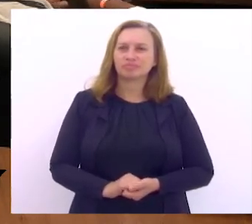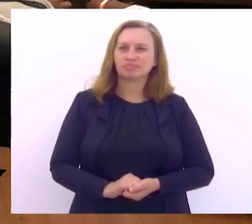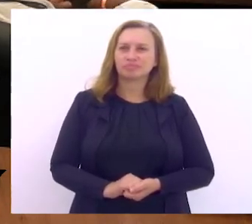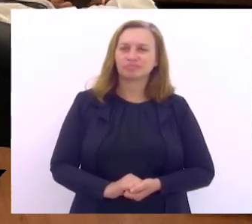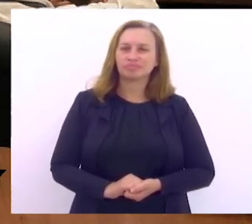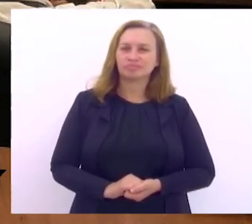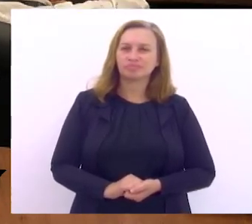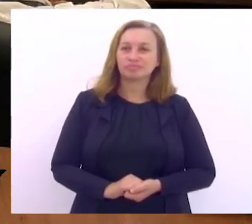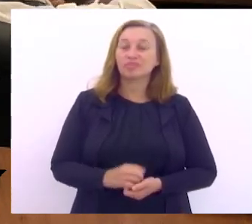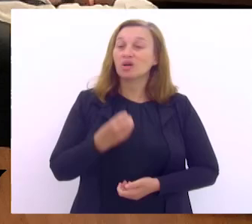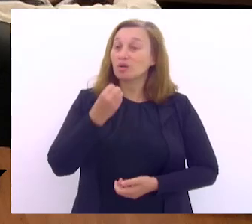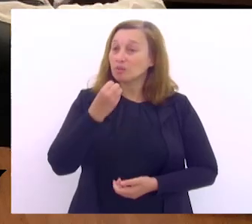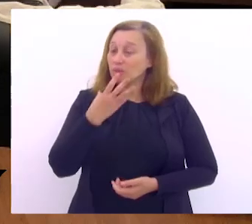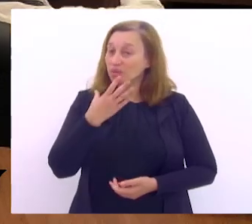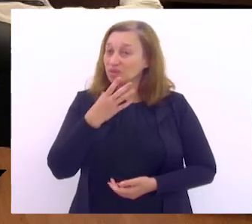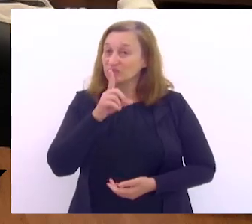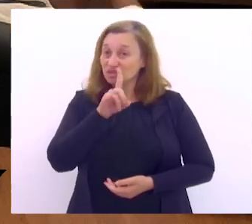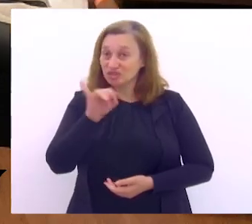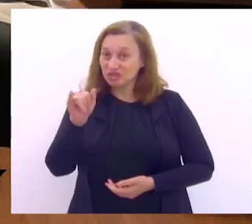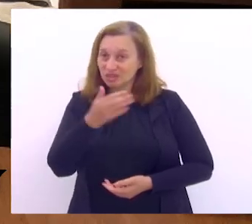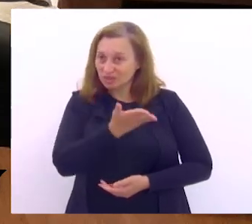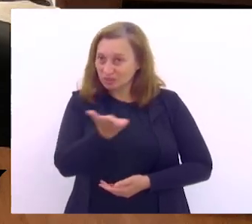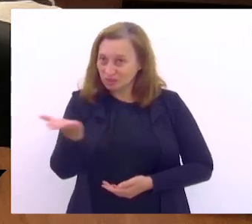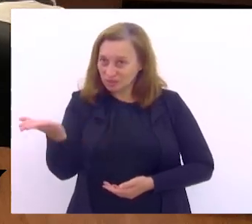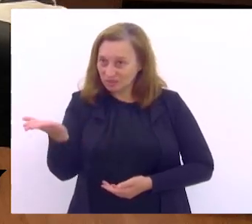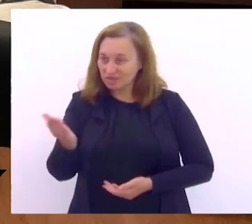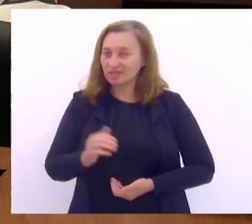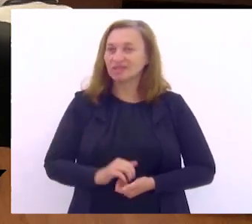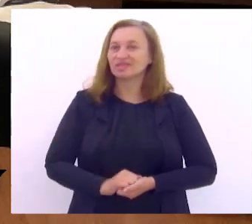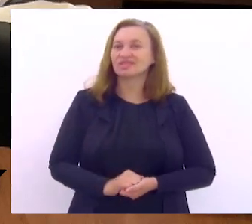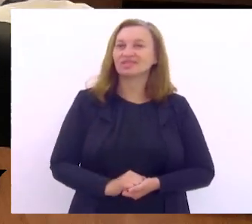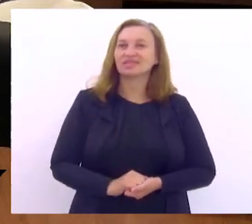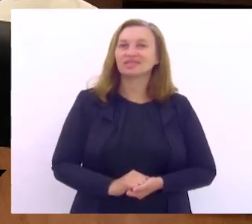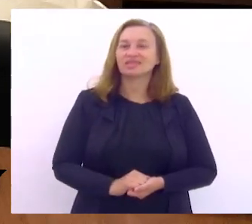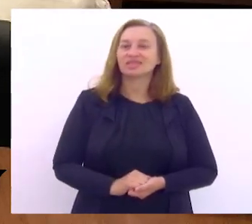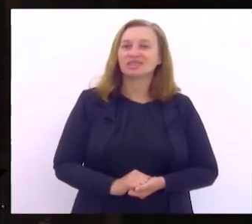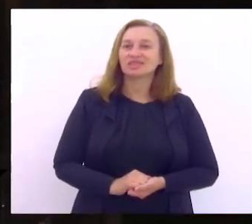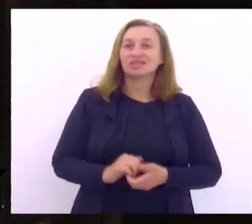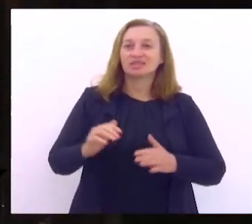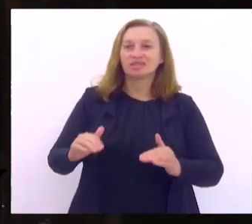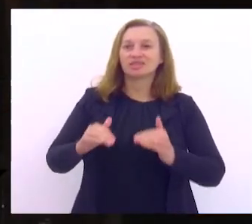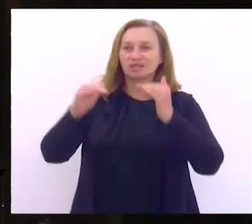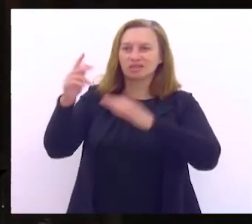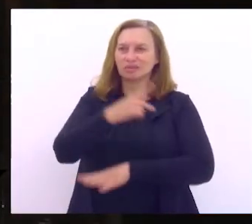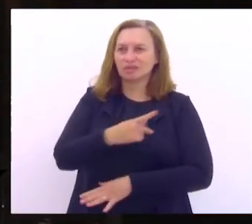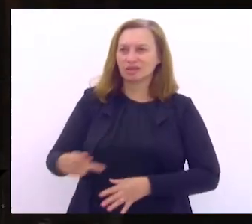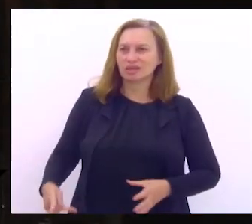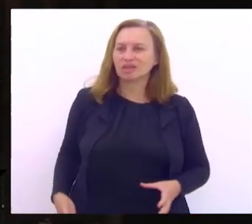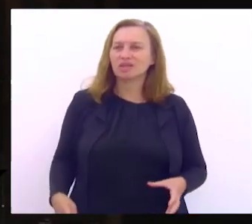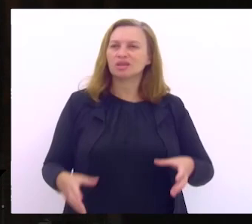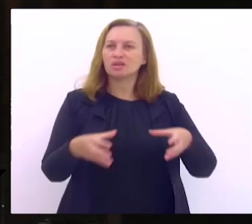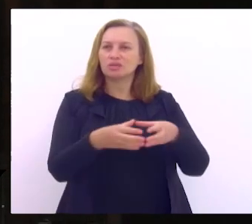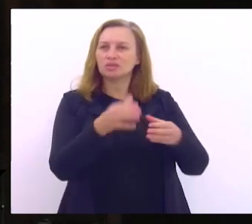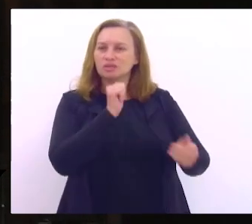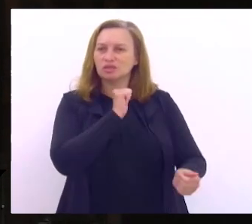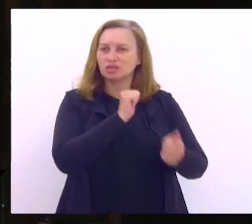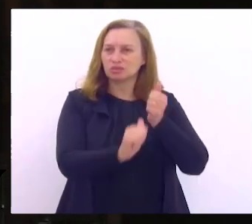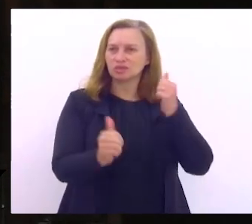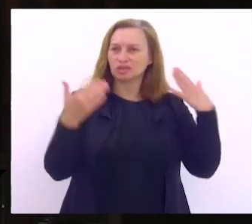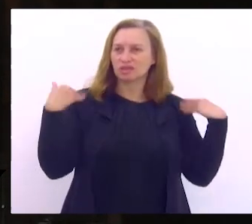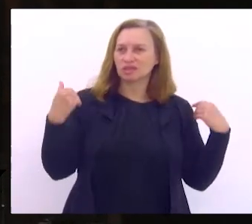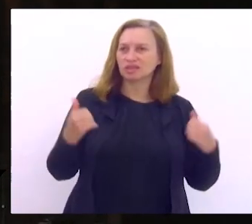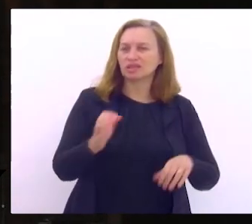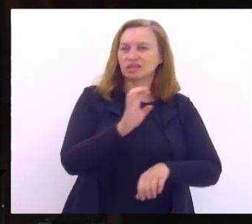Ótimo dia a todos, senhores aqui presentes. Ao ilustríssimo senhor presidente da Comissão de Esporte e Lazer da cidade do Rio de